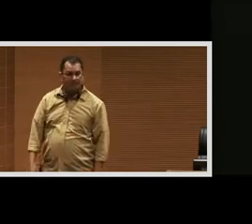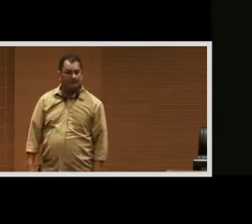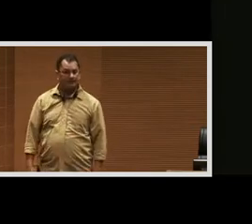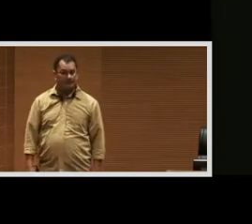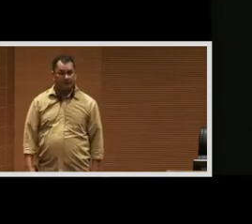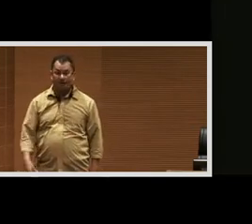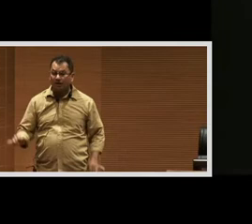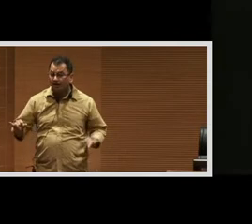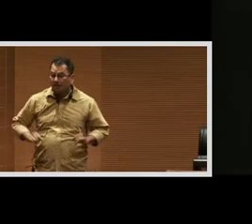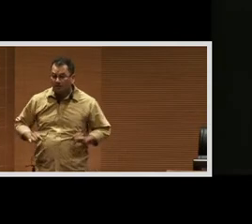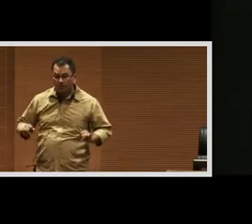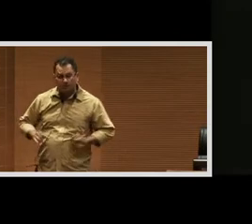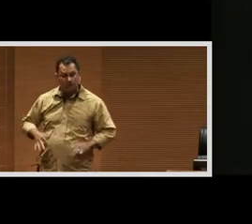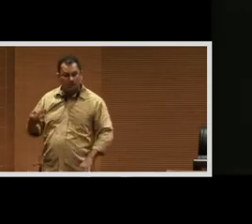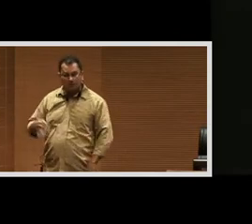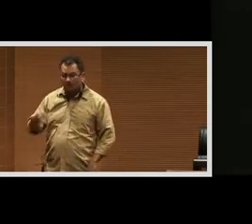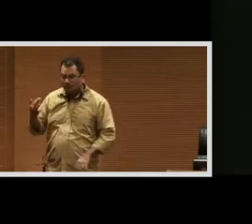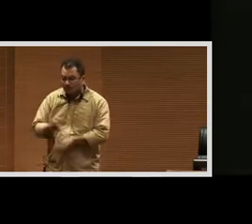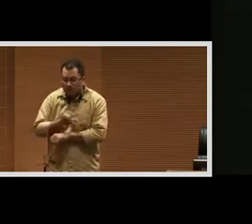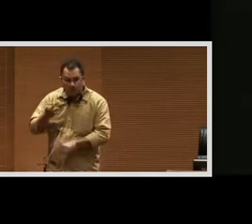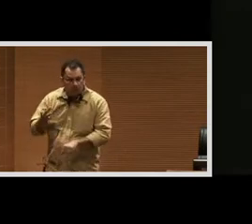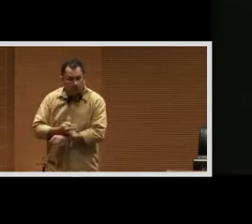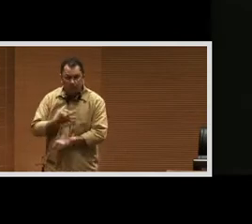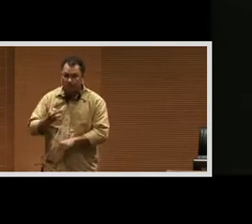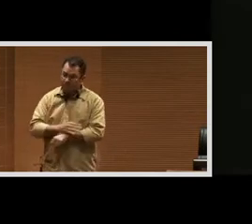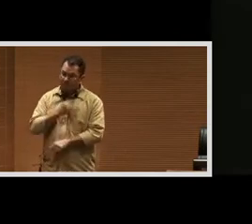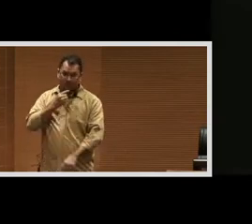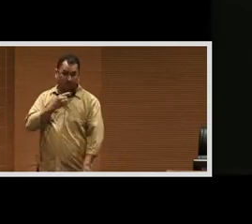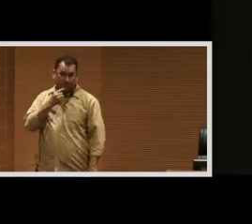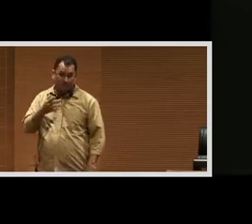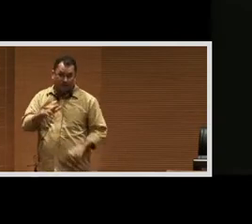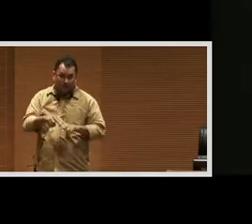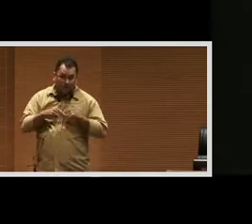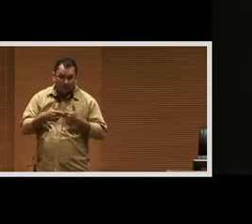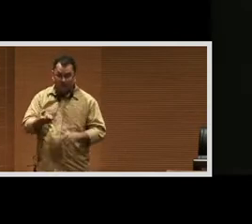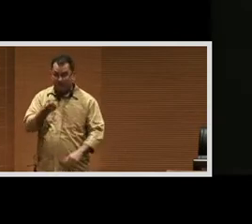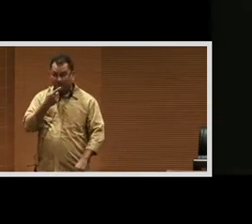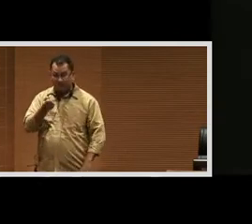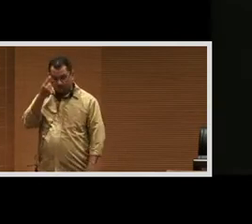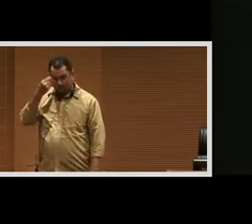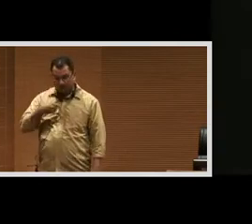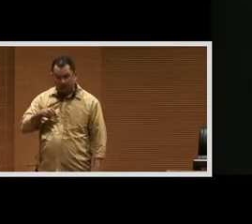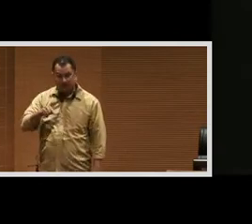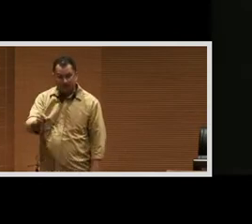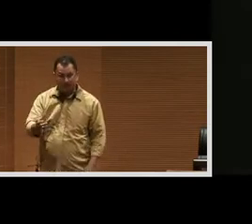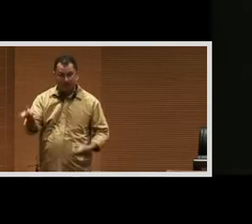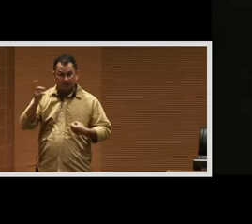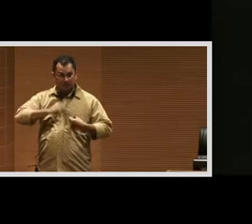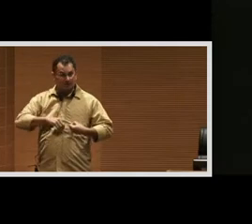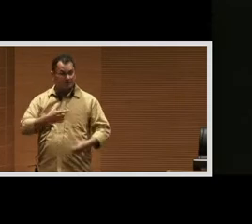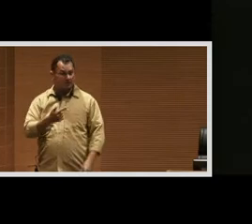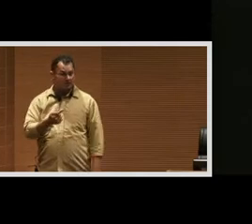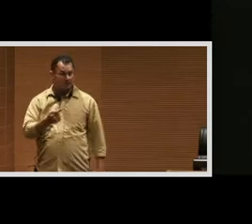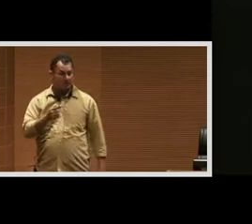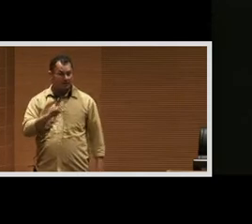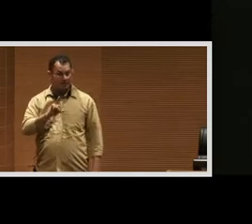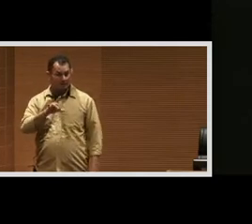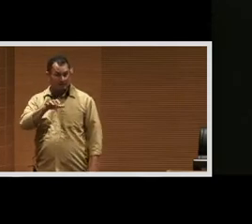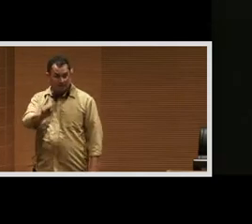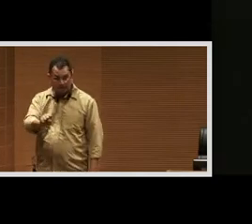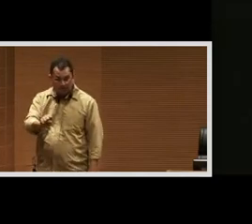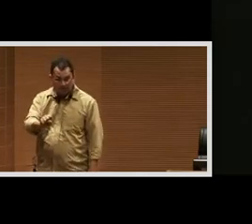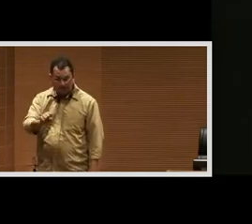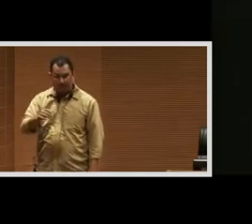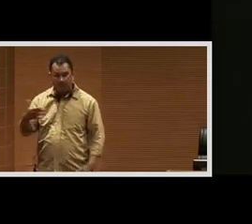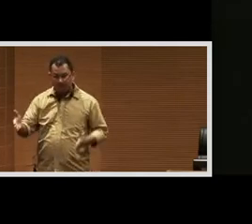A dor do Miguel é insuportável, por isso eu medico, por 1 semana, volto em 7 dias. E, nesse meio